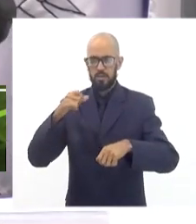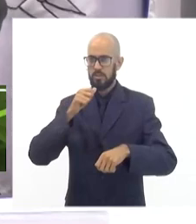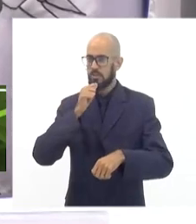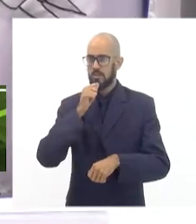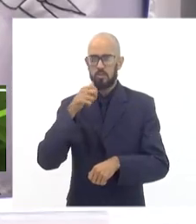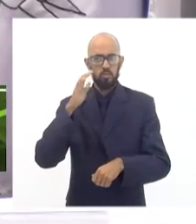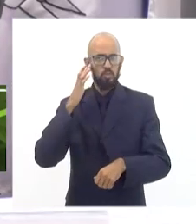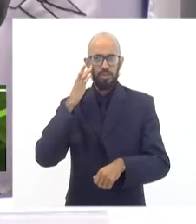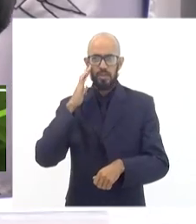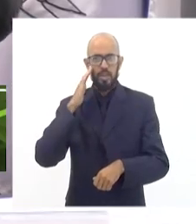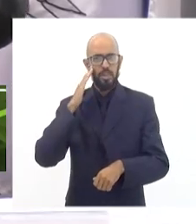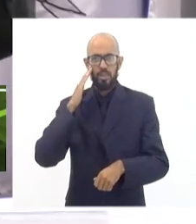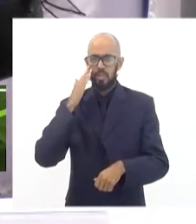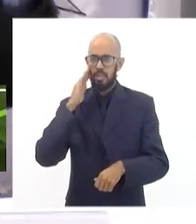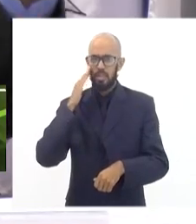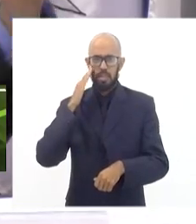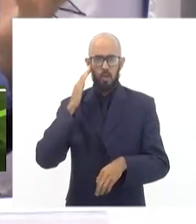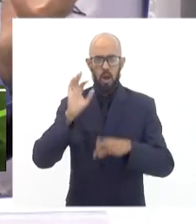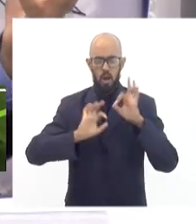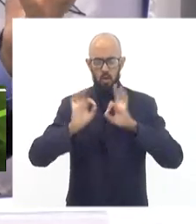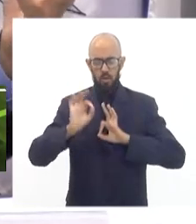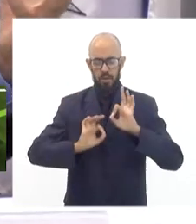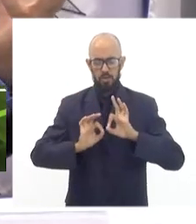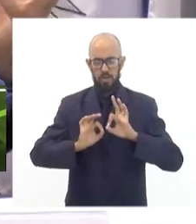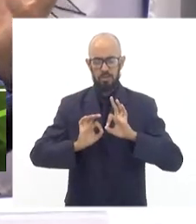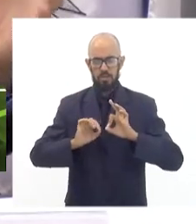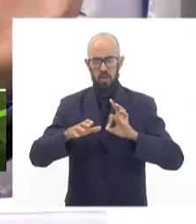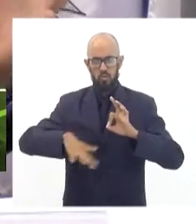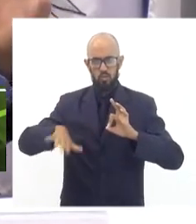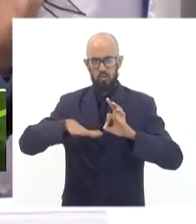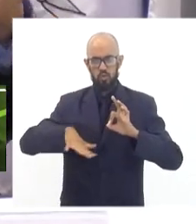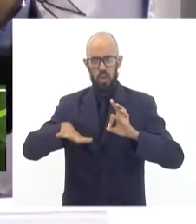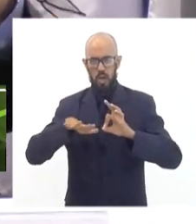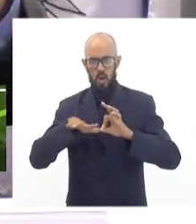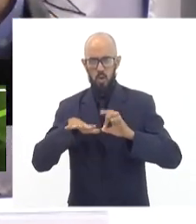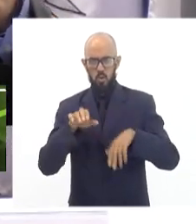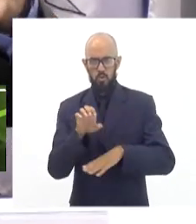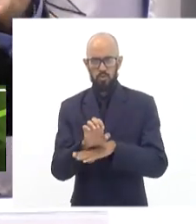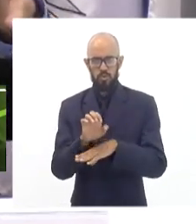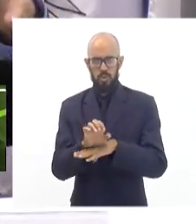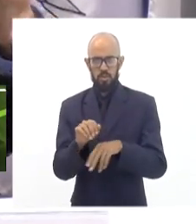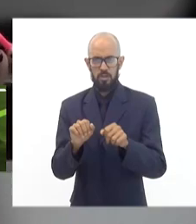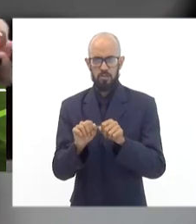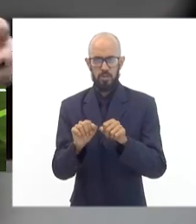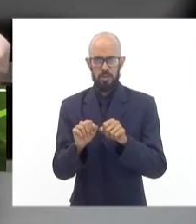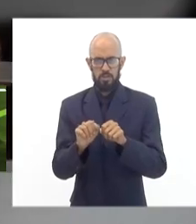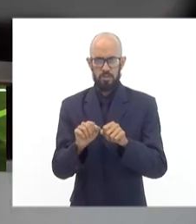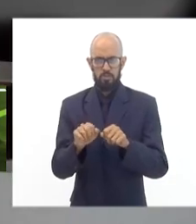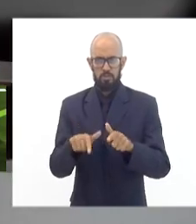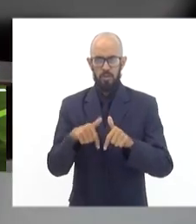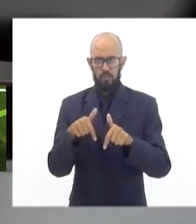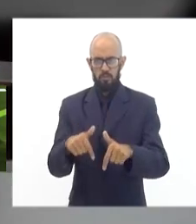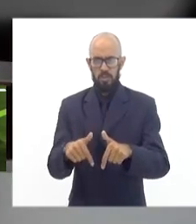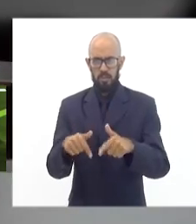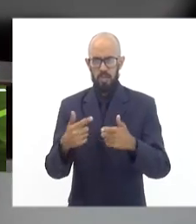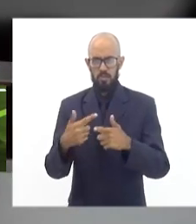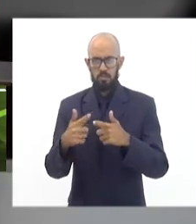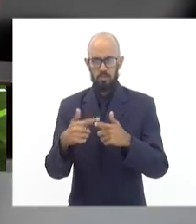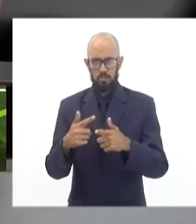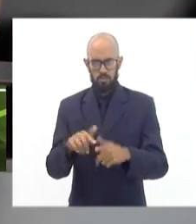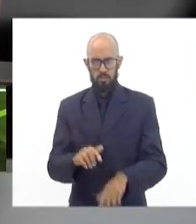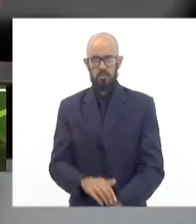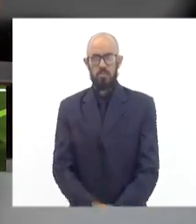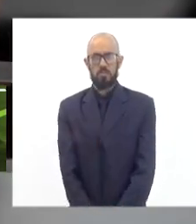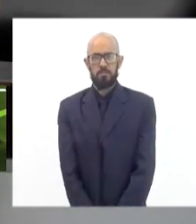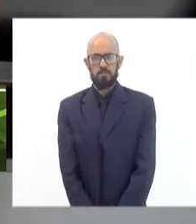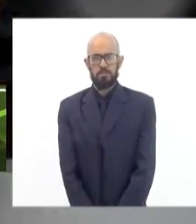entender a organização macro que o Estado está fazendo para enfrentar esse problema